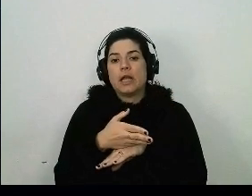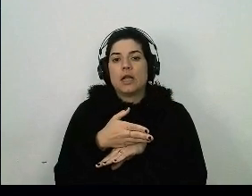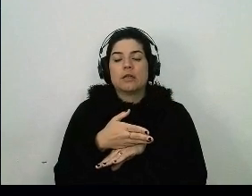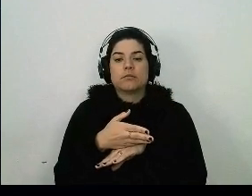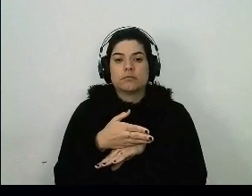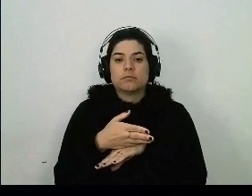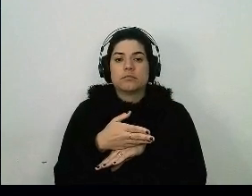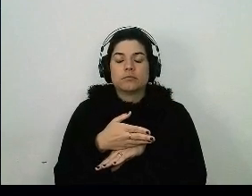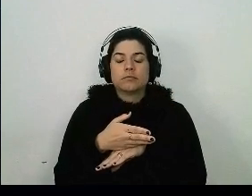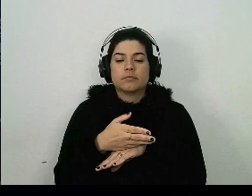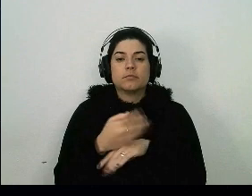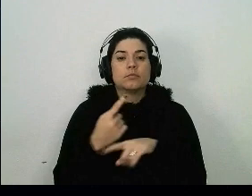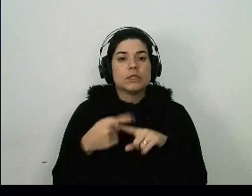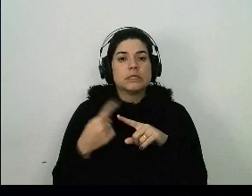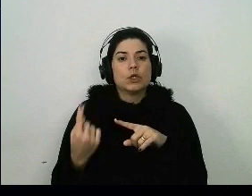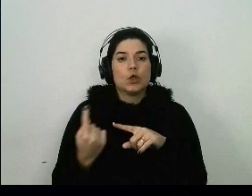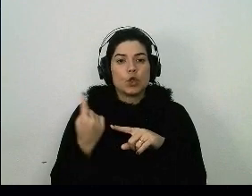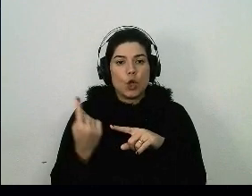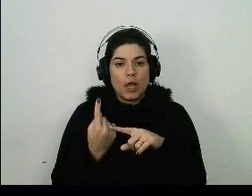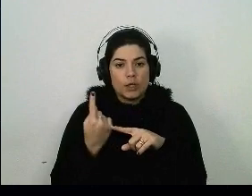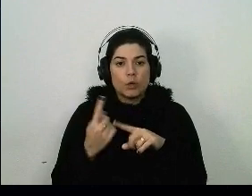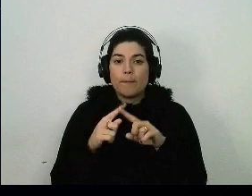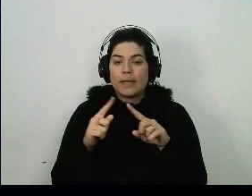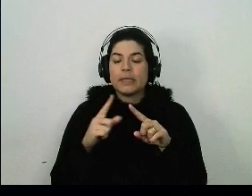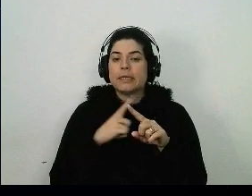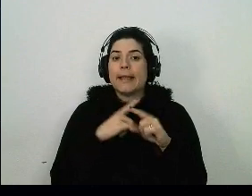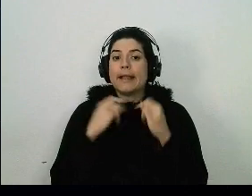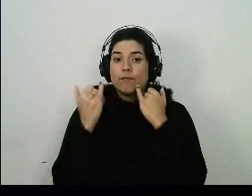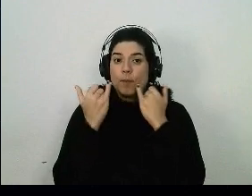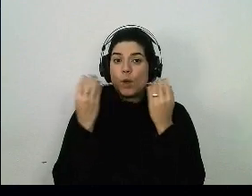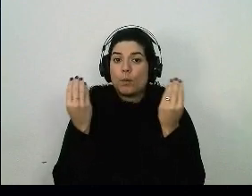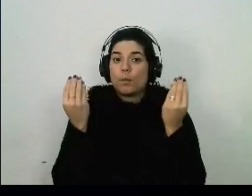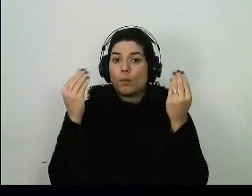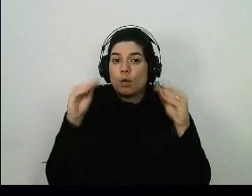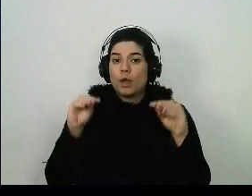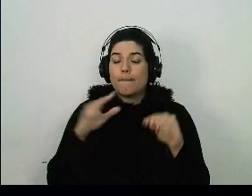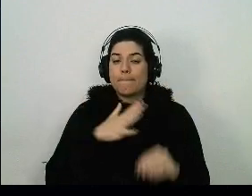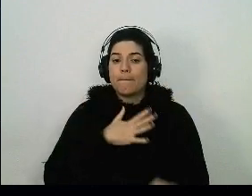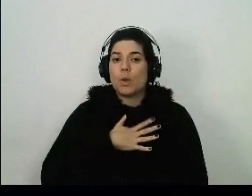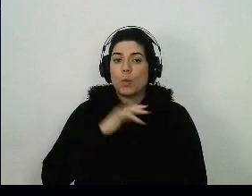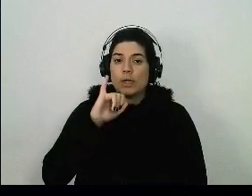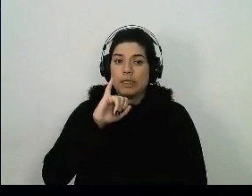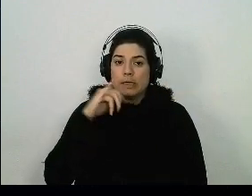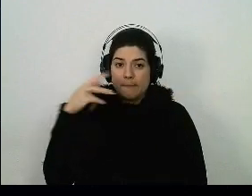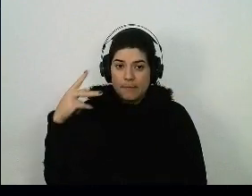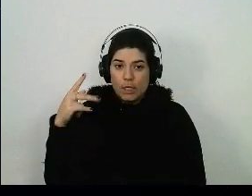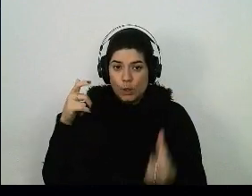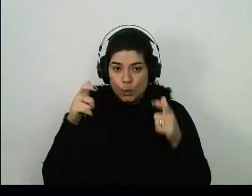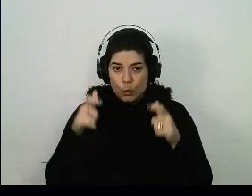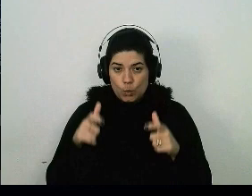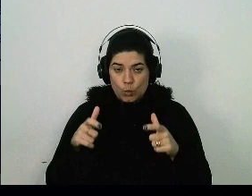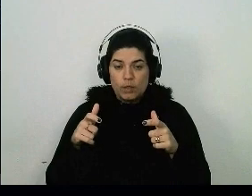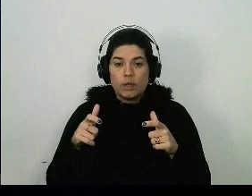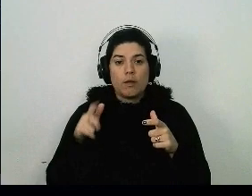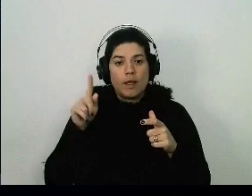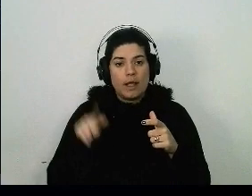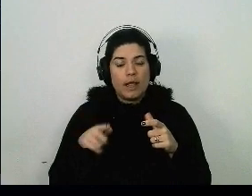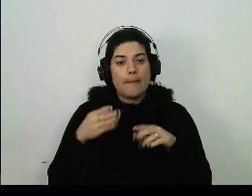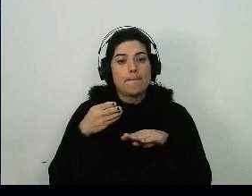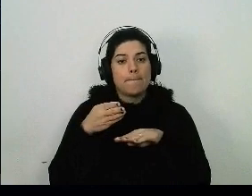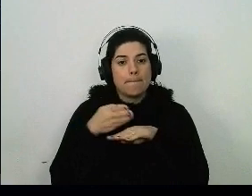isolado aqui, mas eu vou botar a informação que eu quero adicionar meu IP local como